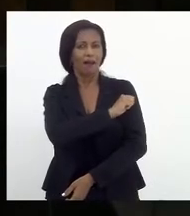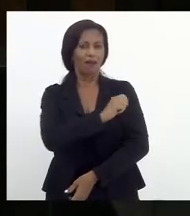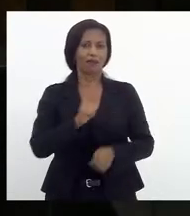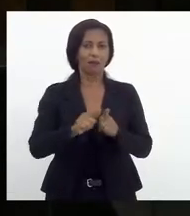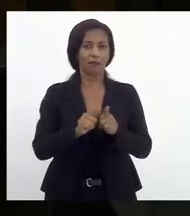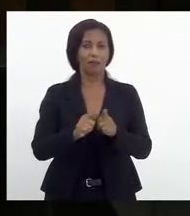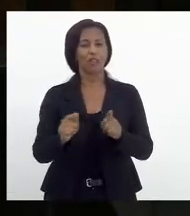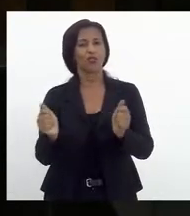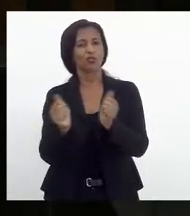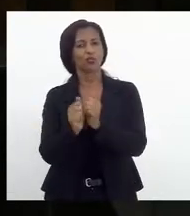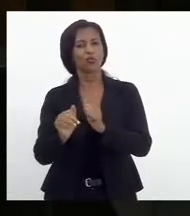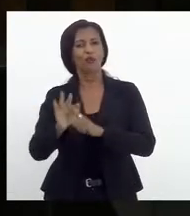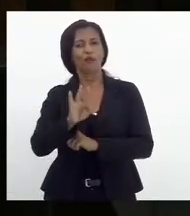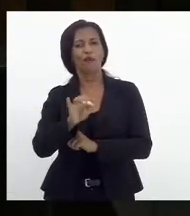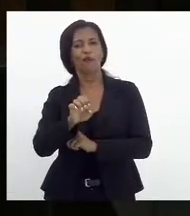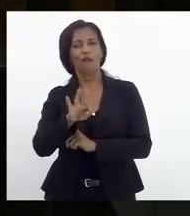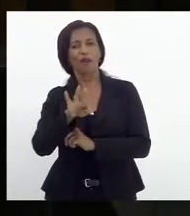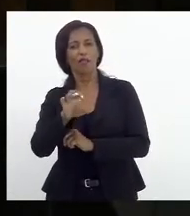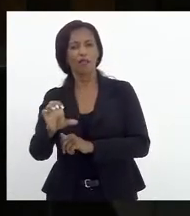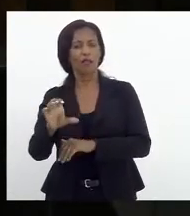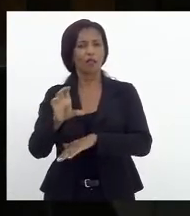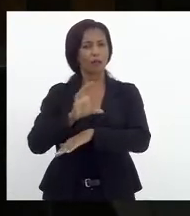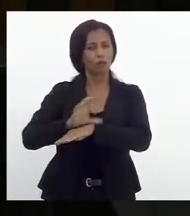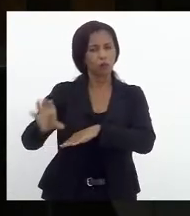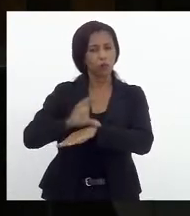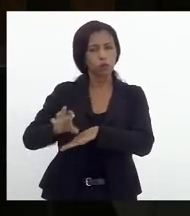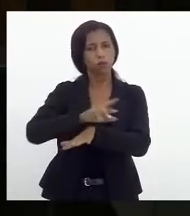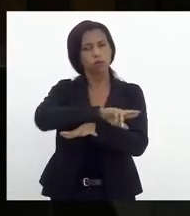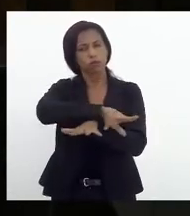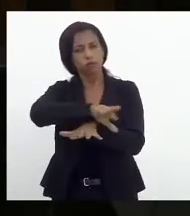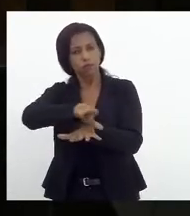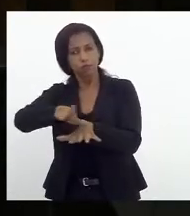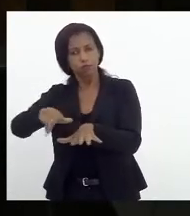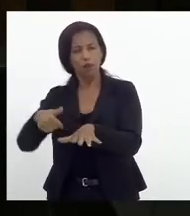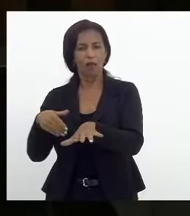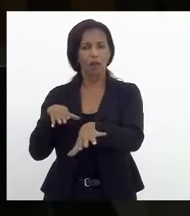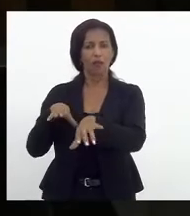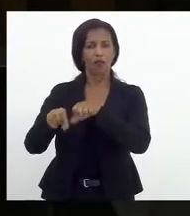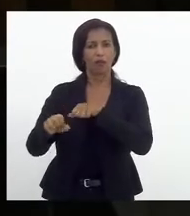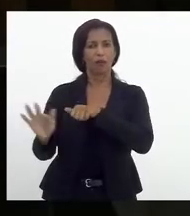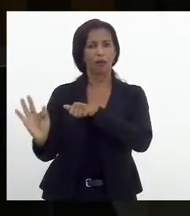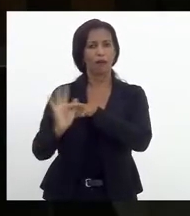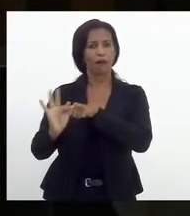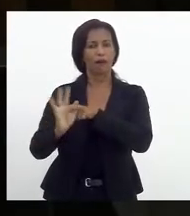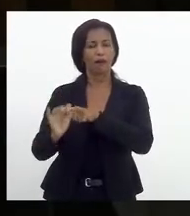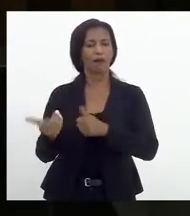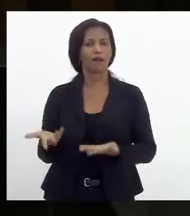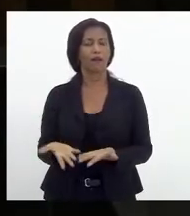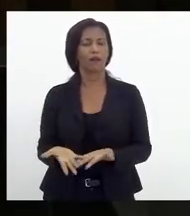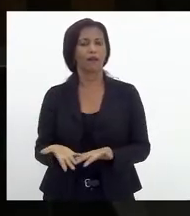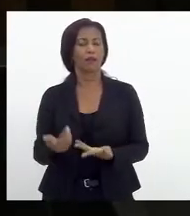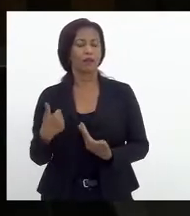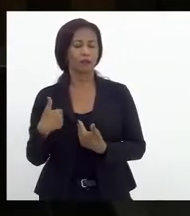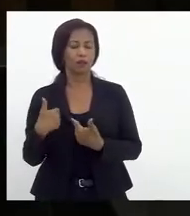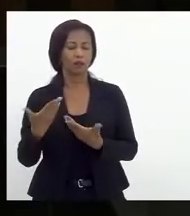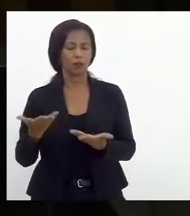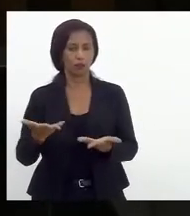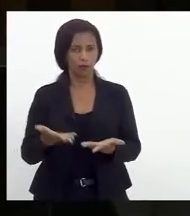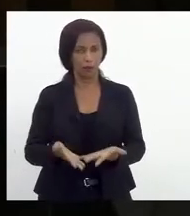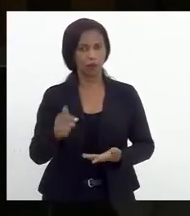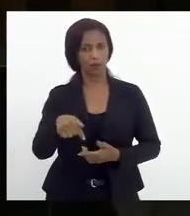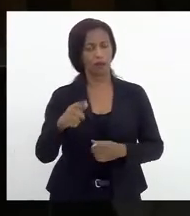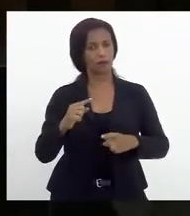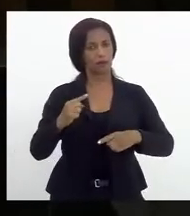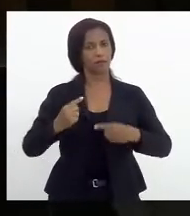FAETEC, fazendo cursos de formação técnica. Então, eu coloco que esse é